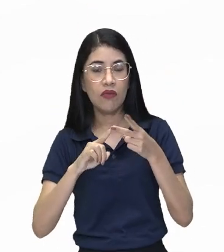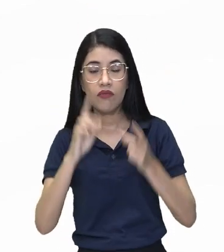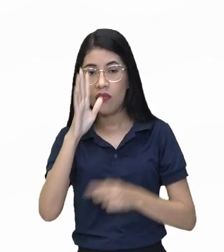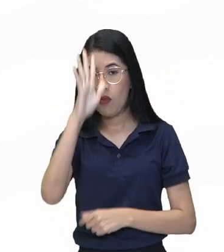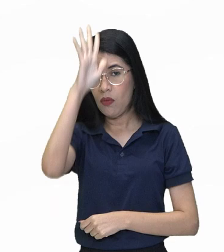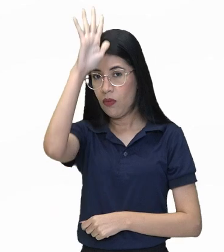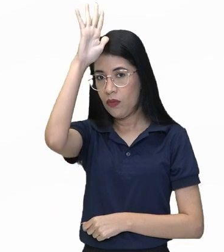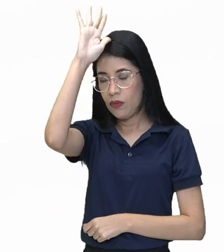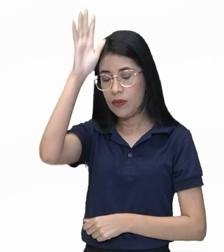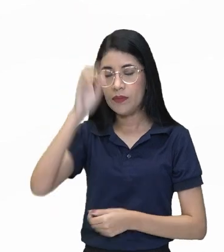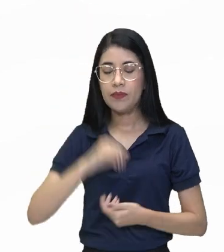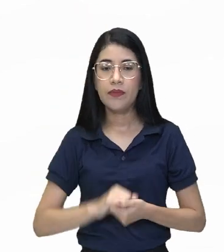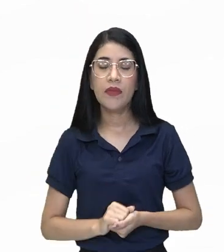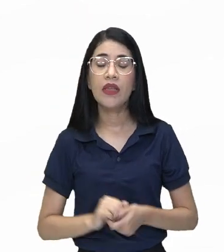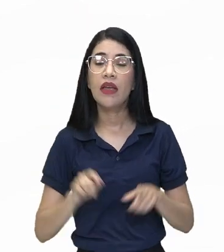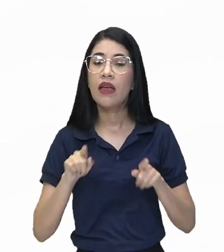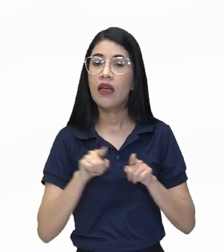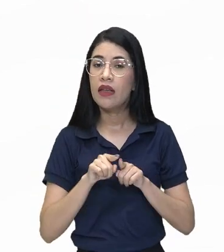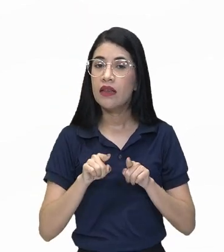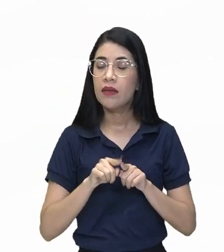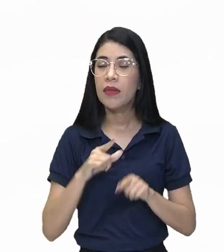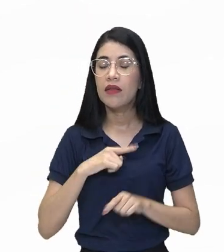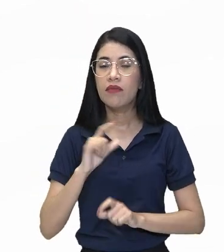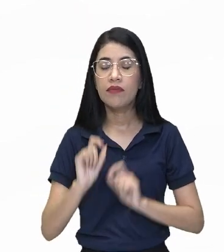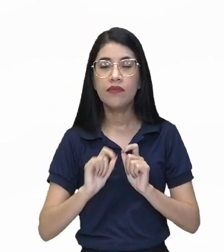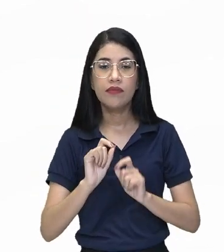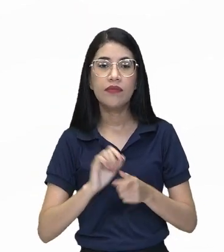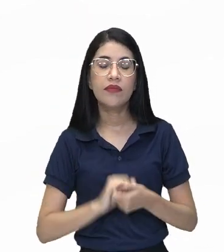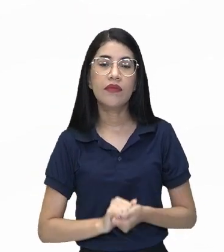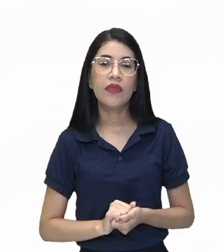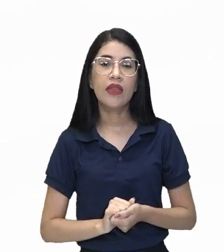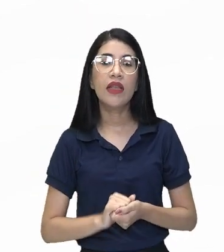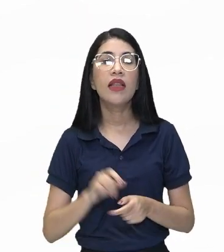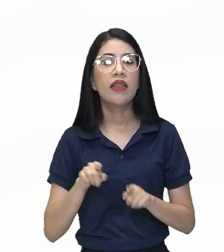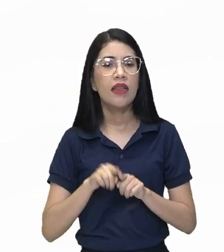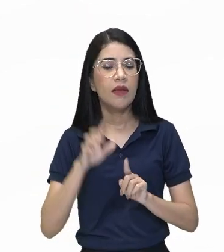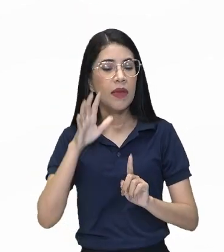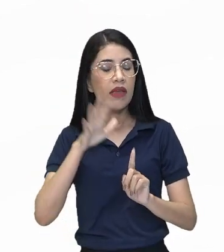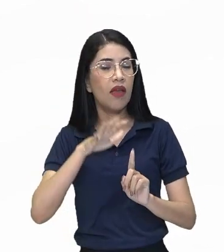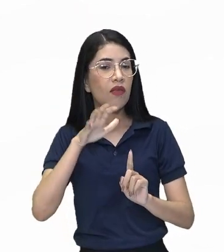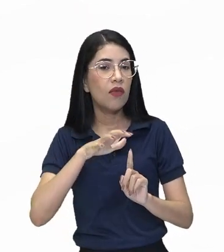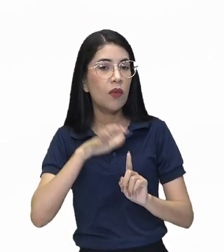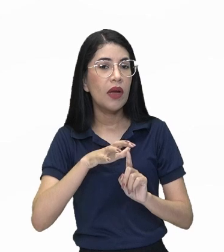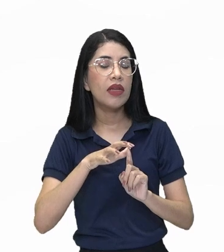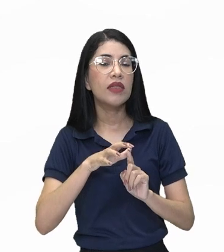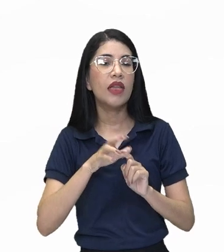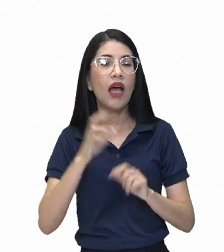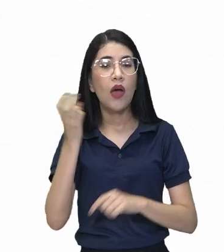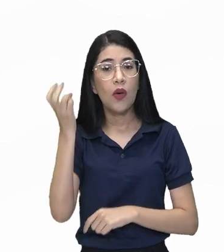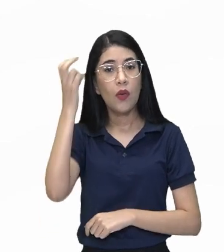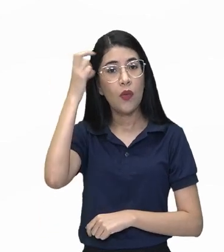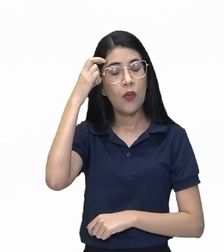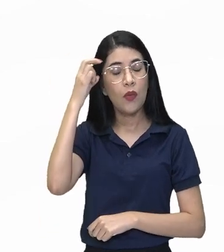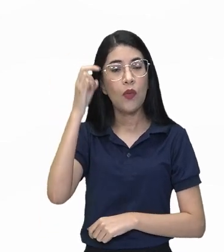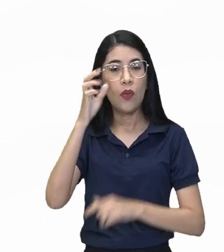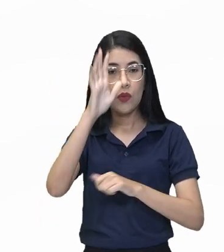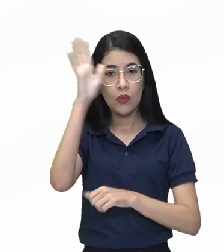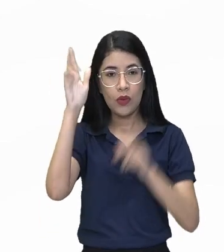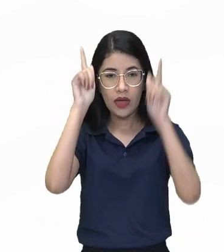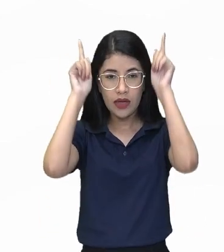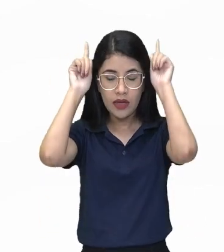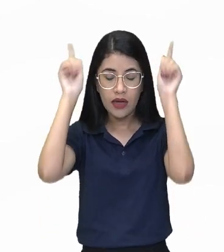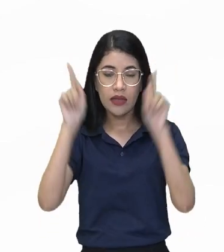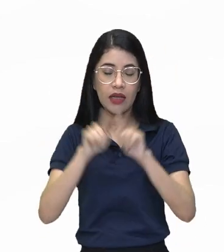Roma, que pegou também, né, foi o que influenciado pela cultura grega para trabalhar